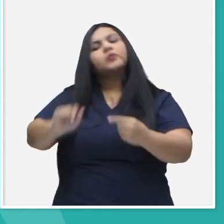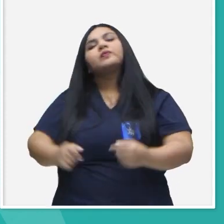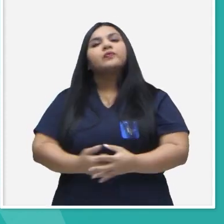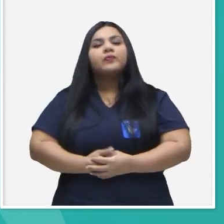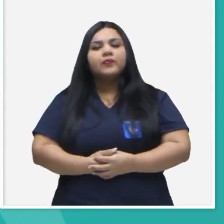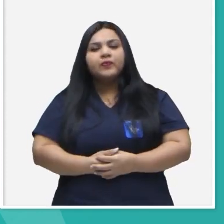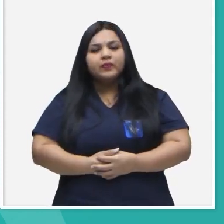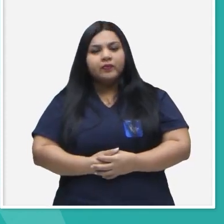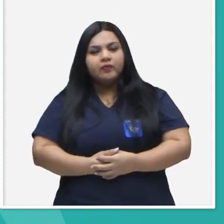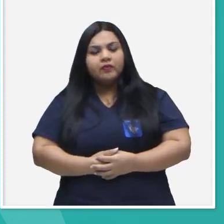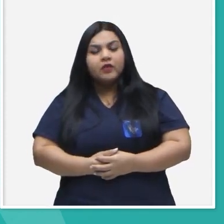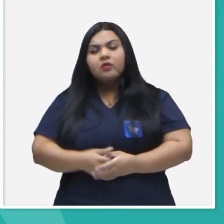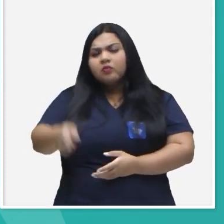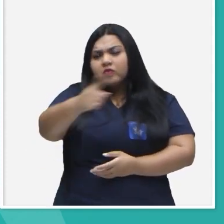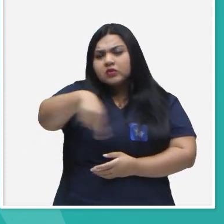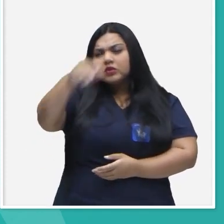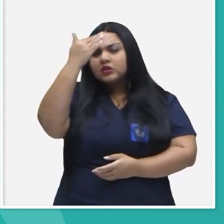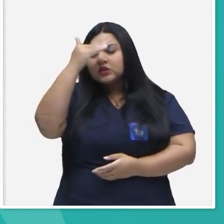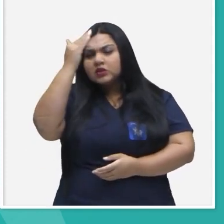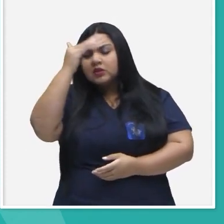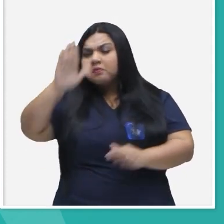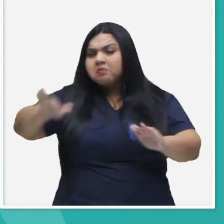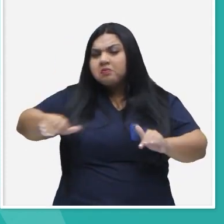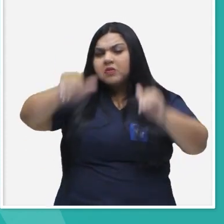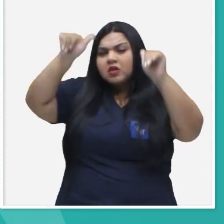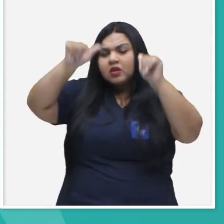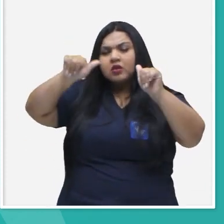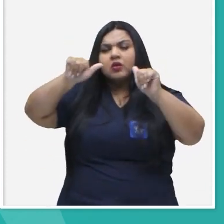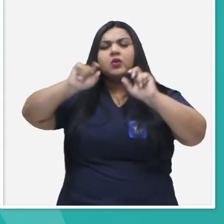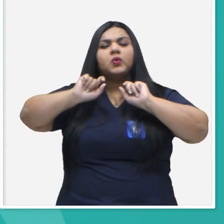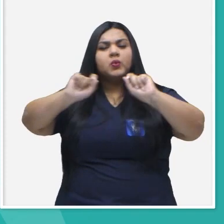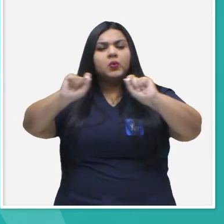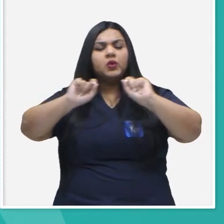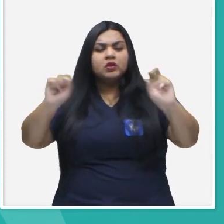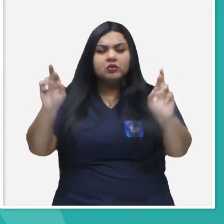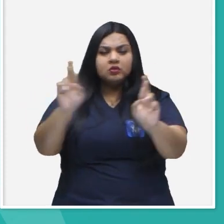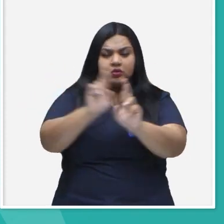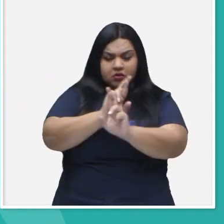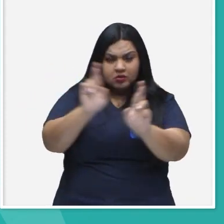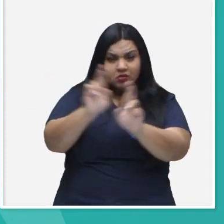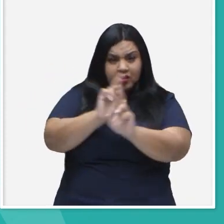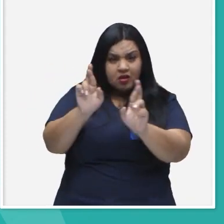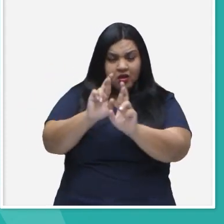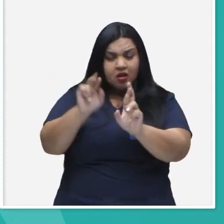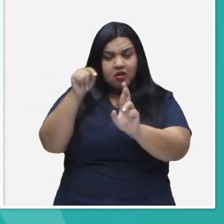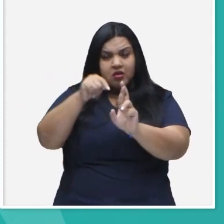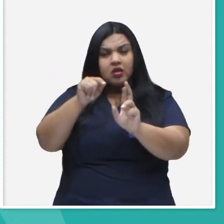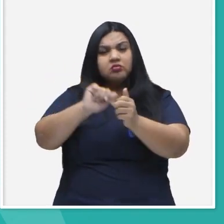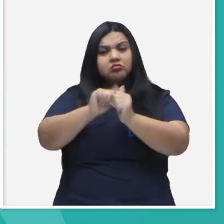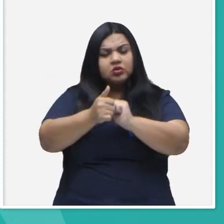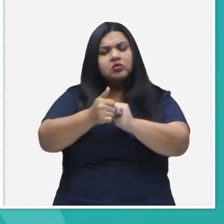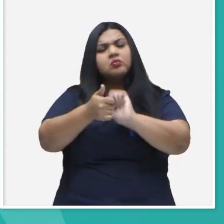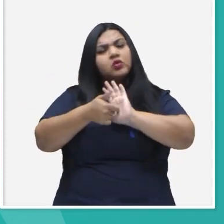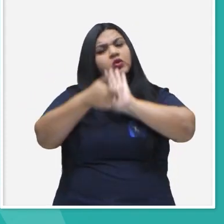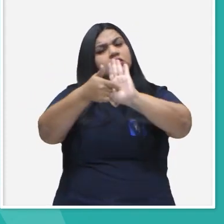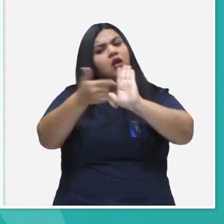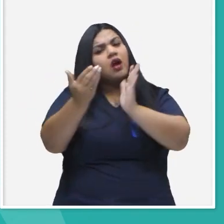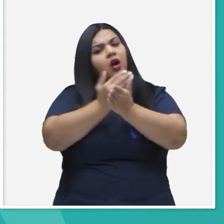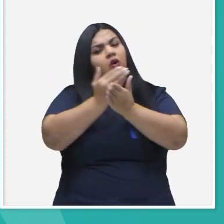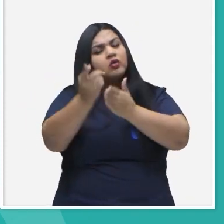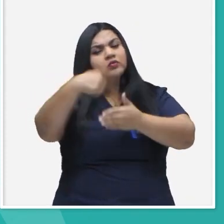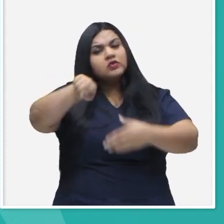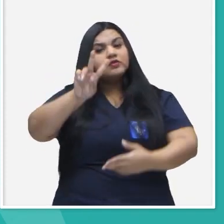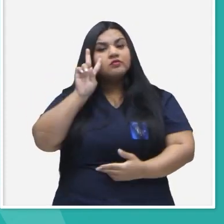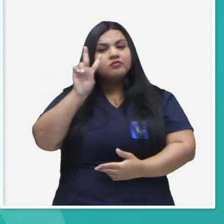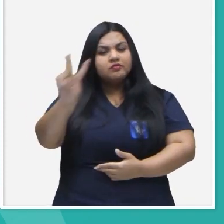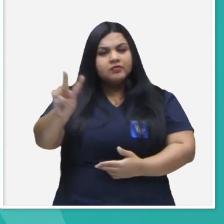Muito bem. E para vocês entenderem um pouquinho mais a respeito desses esportes coletivos, eu trouxe alguns aqui para vocês